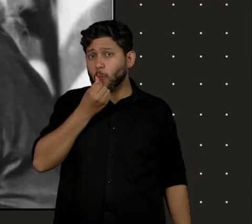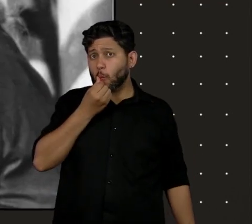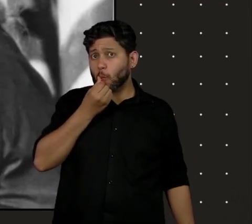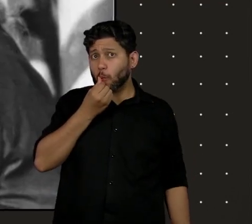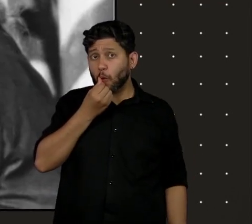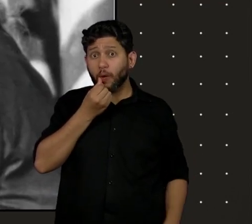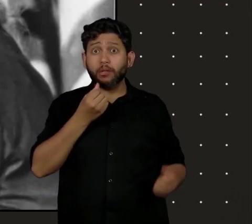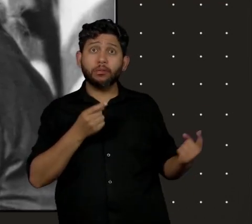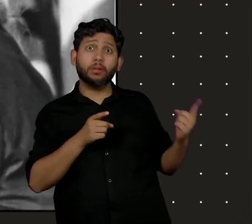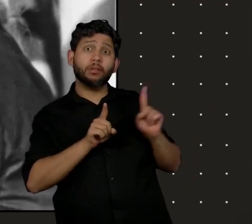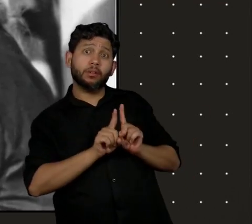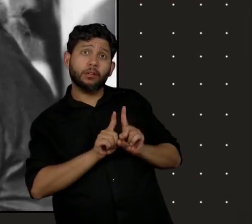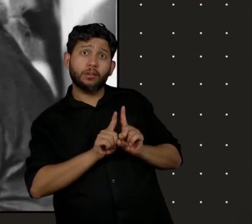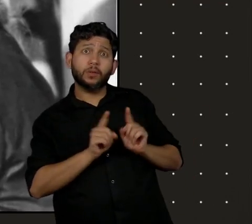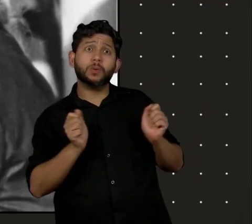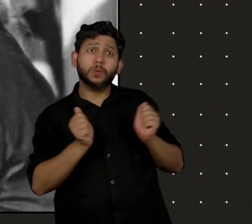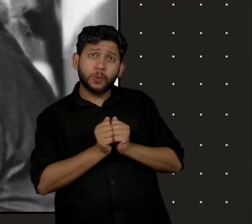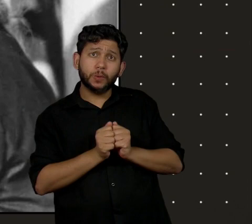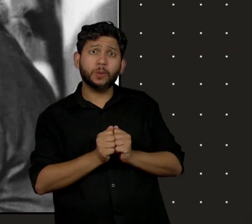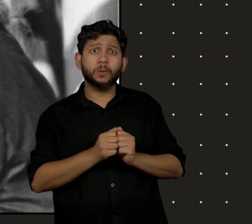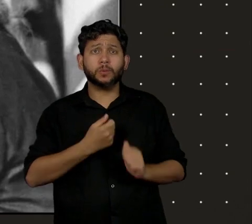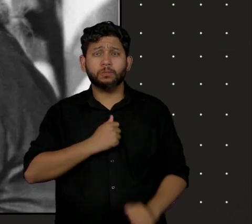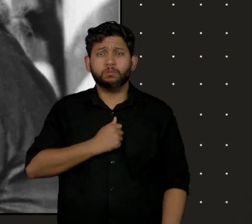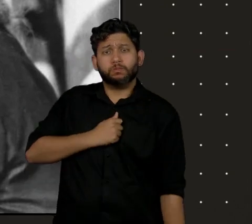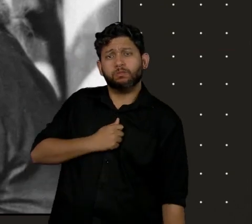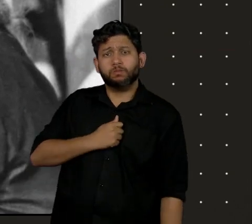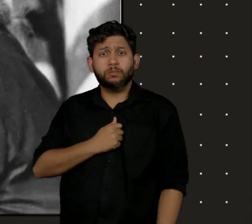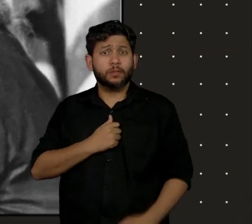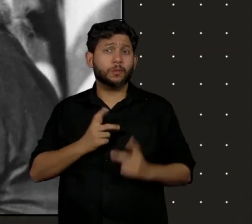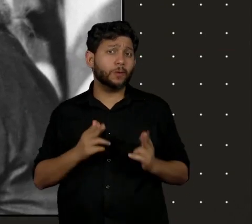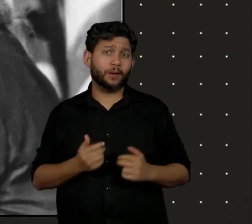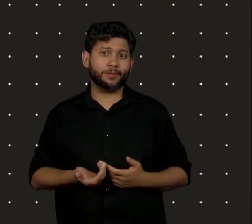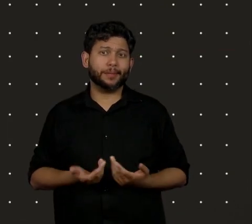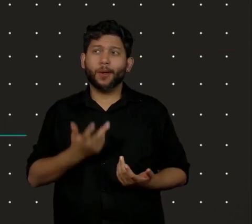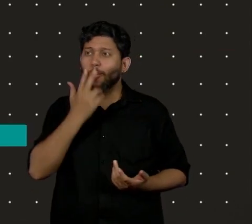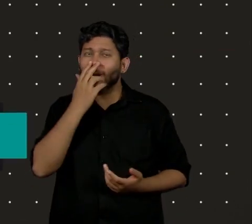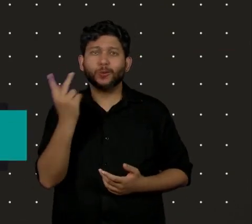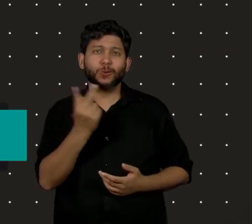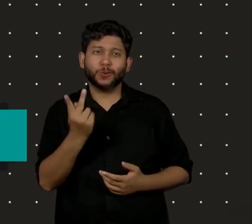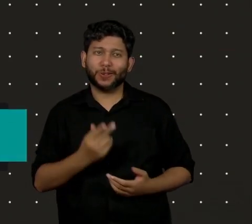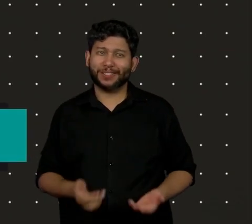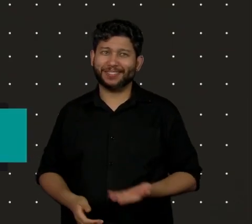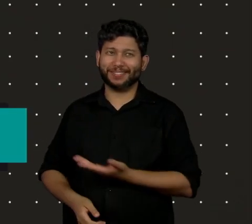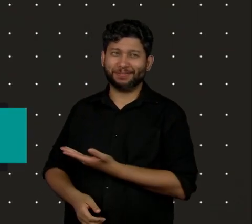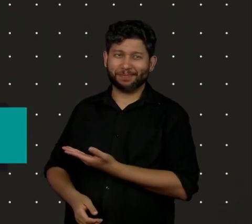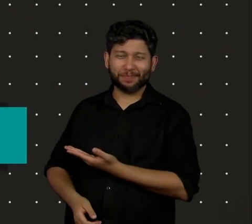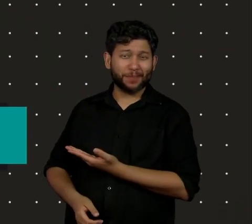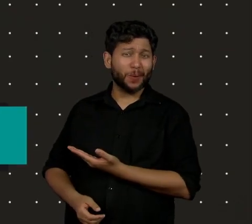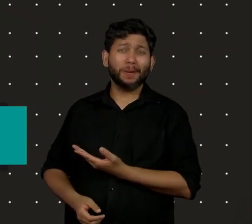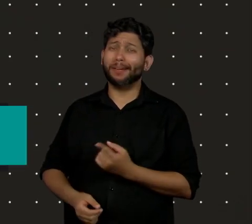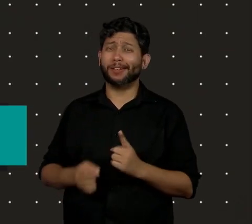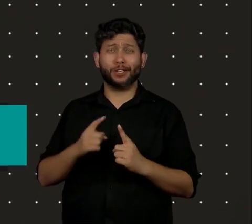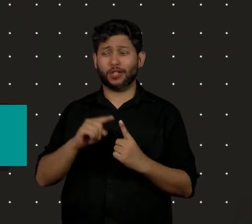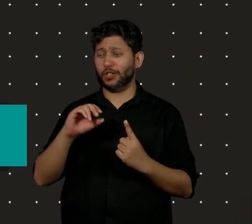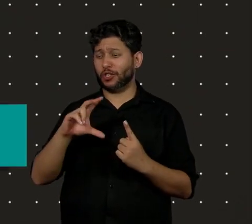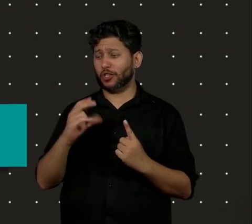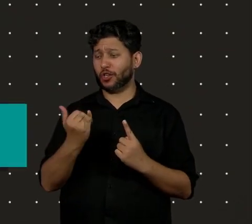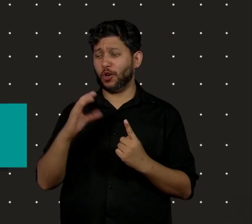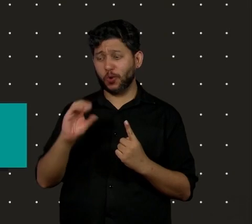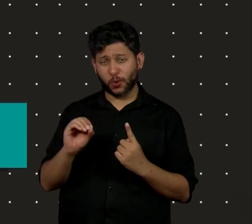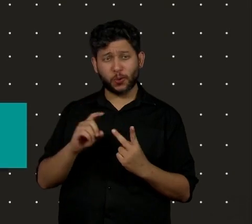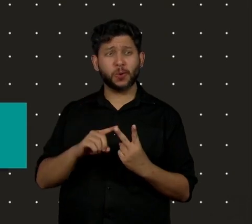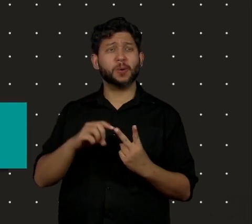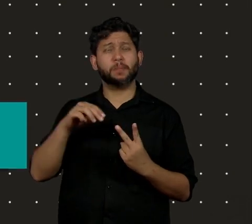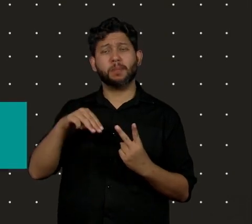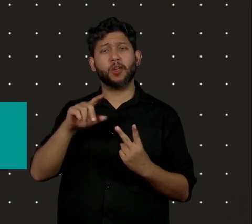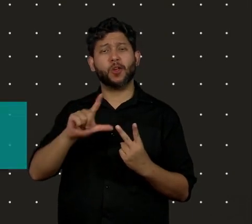dele, não é? Então, assim, ele, Milor Fernandes, para mim, são São duas máquinas assim que Deus